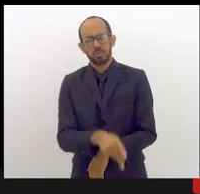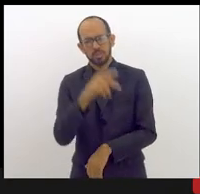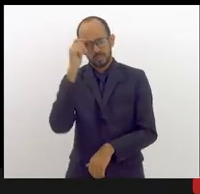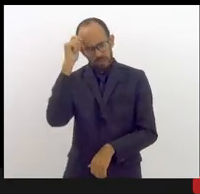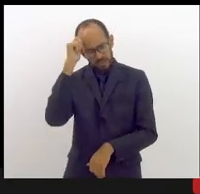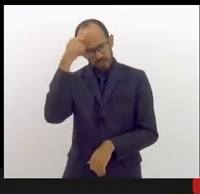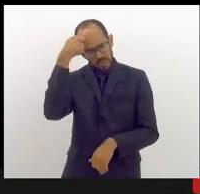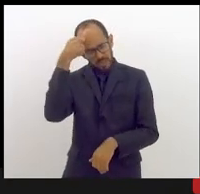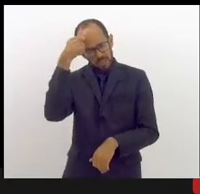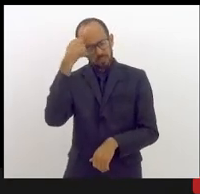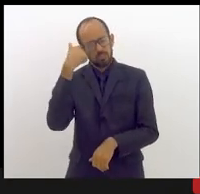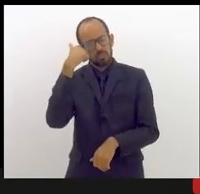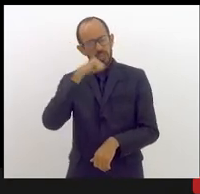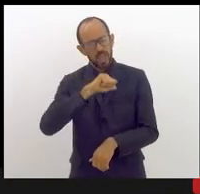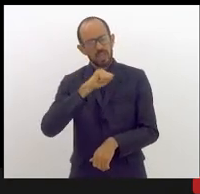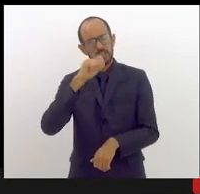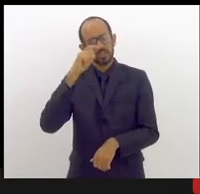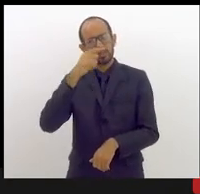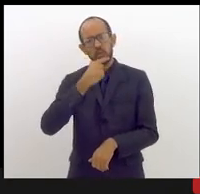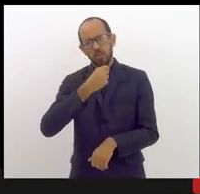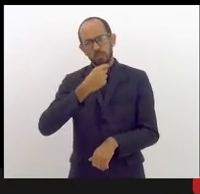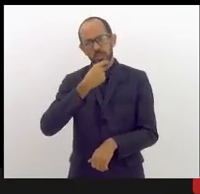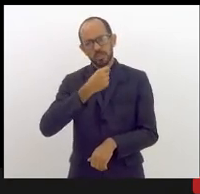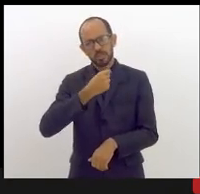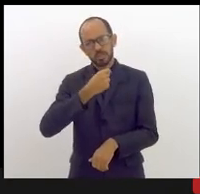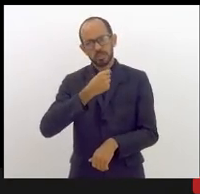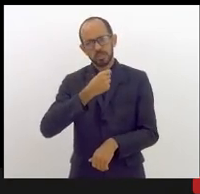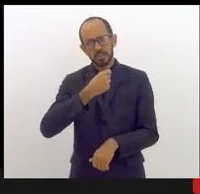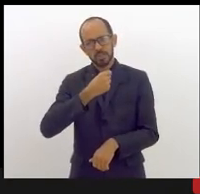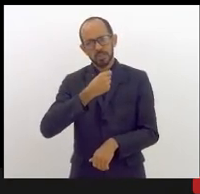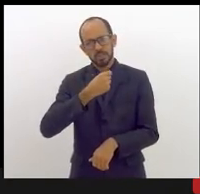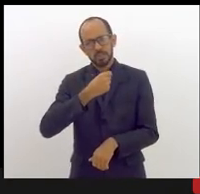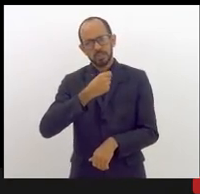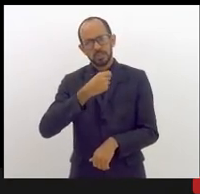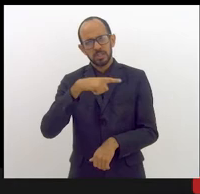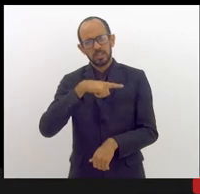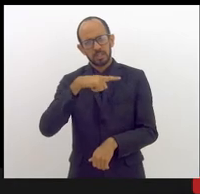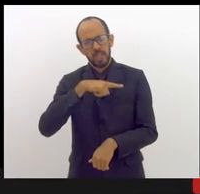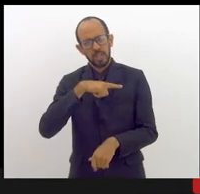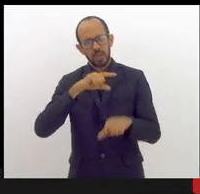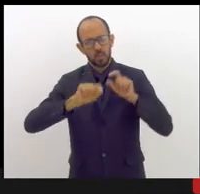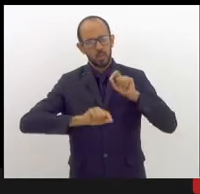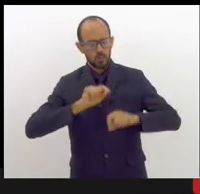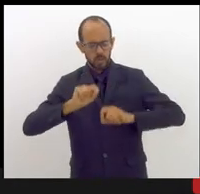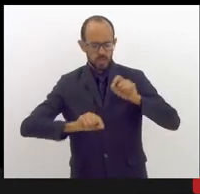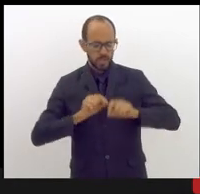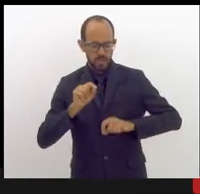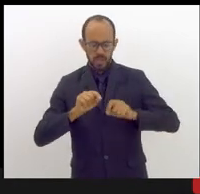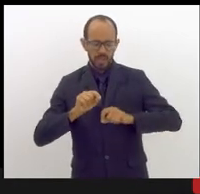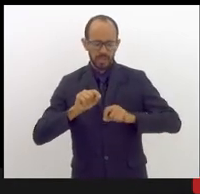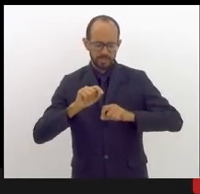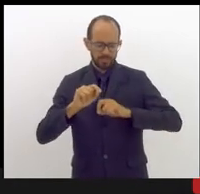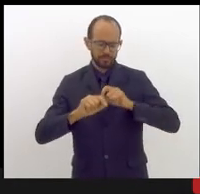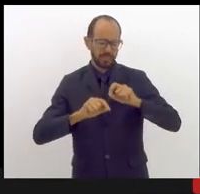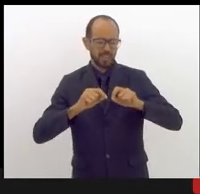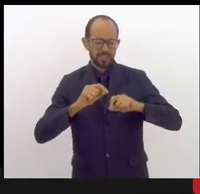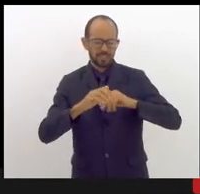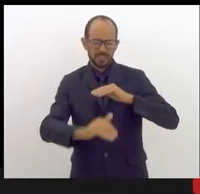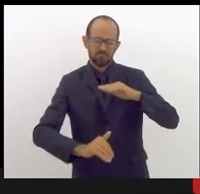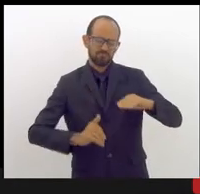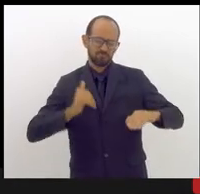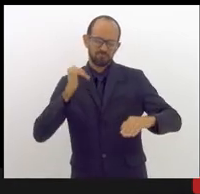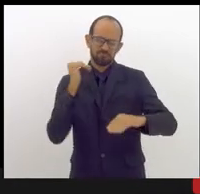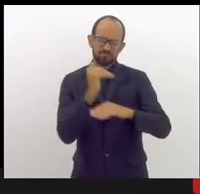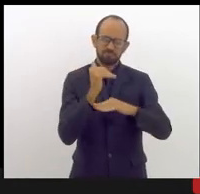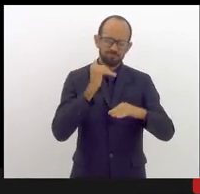mulheres negras homens negros que efetivam essa extensão do que é a